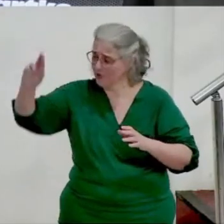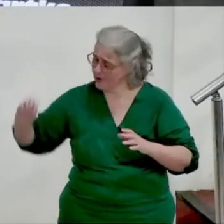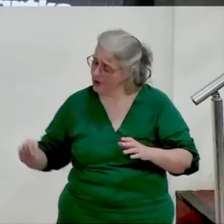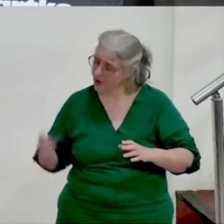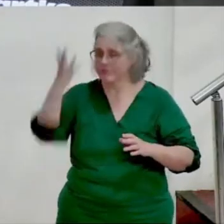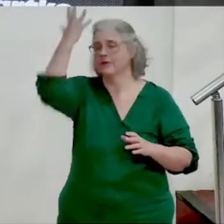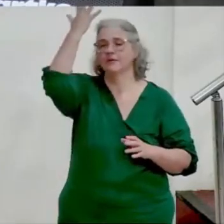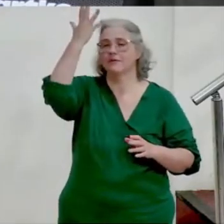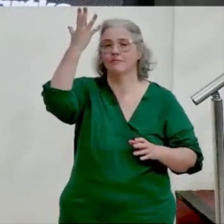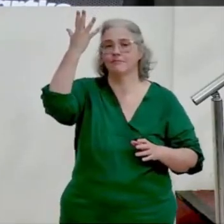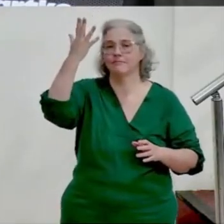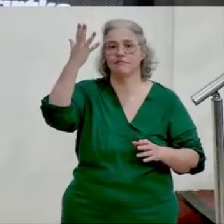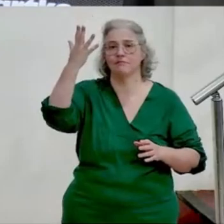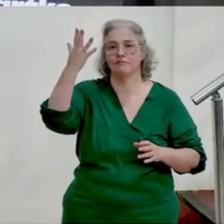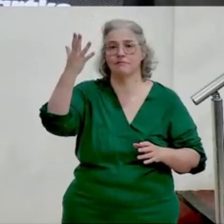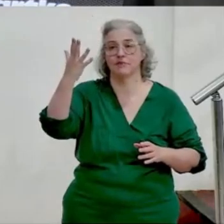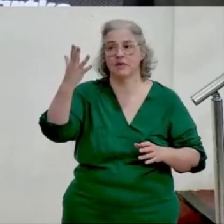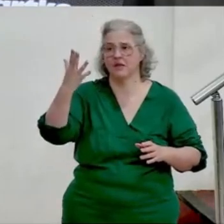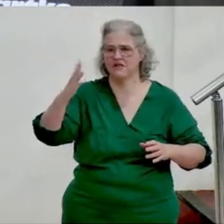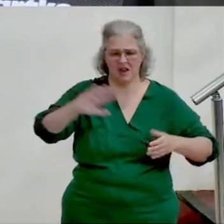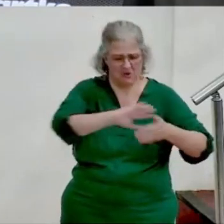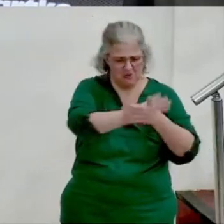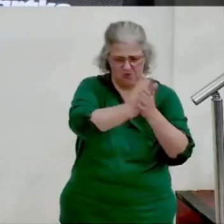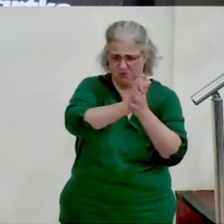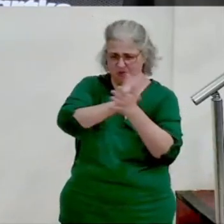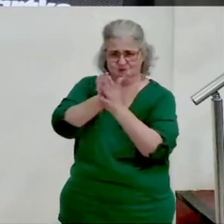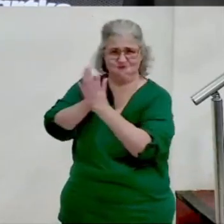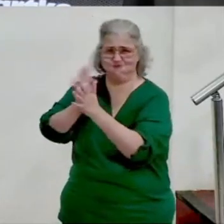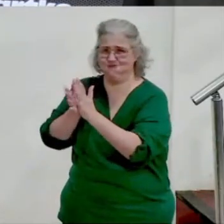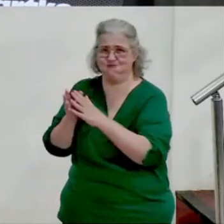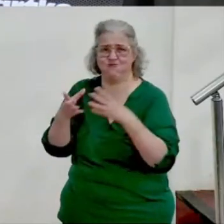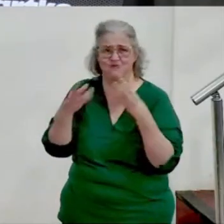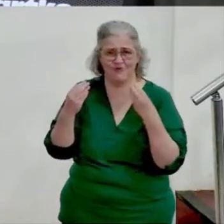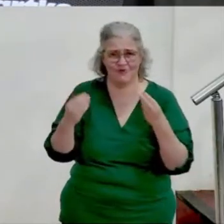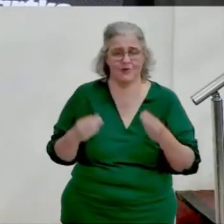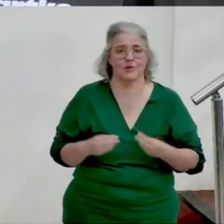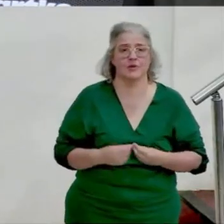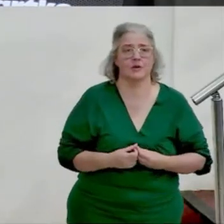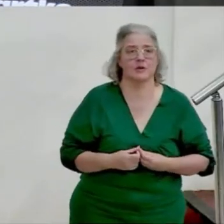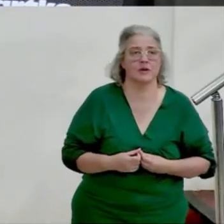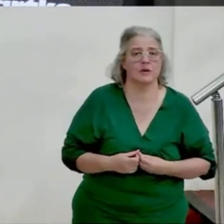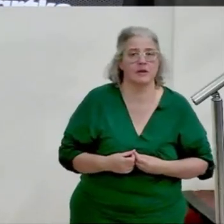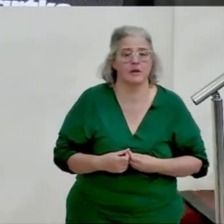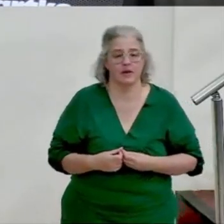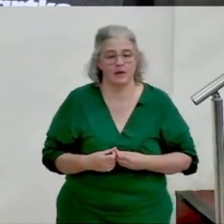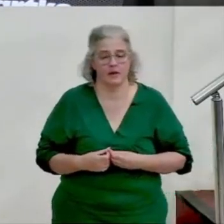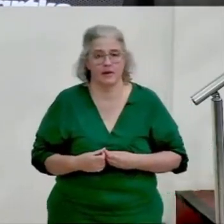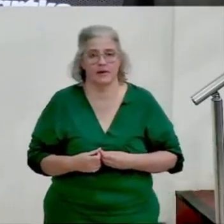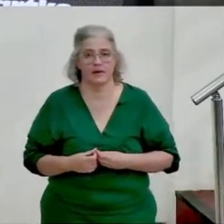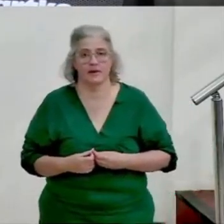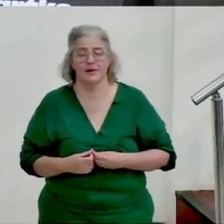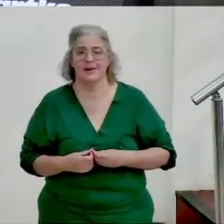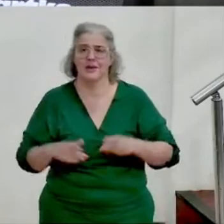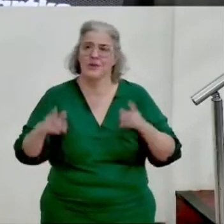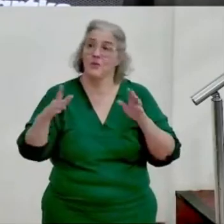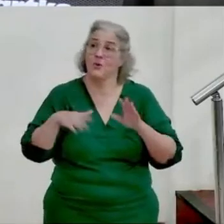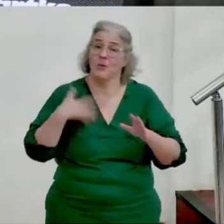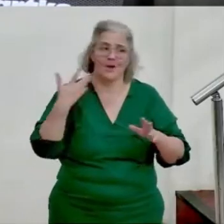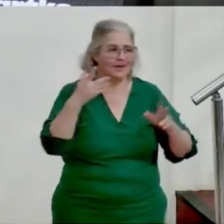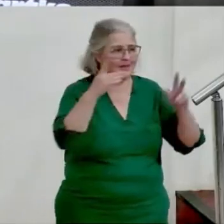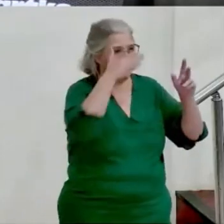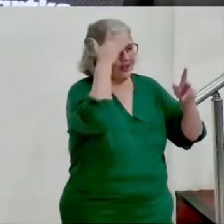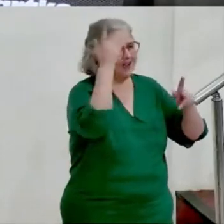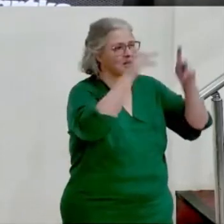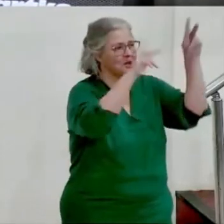destruição terrível. Diz o verso 3: quando andarem dizendo paz e segurança, eis que